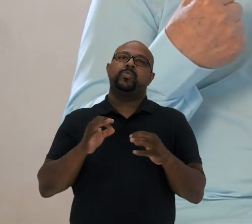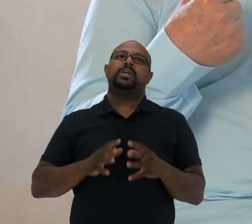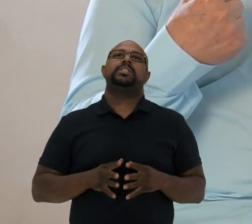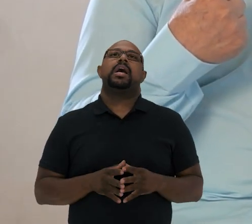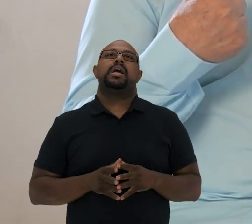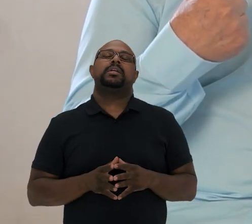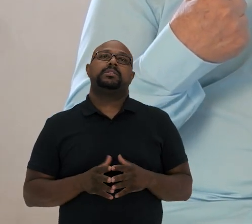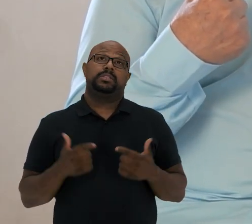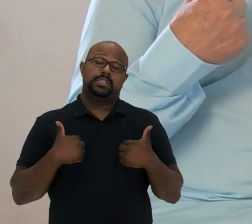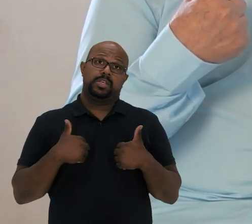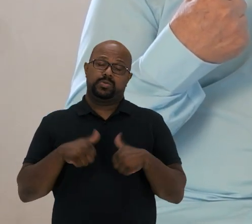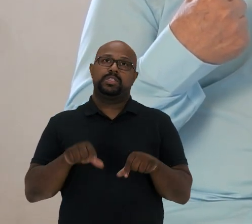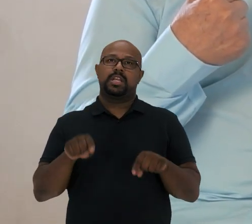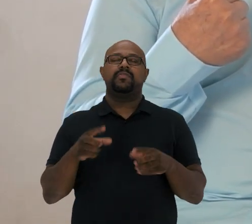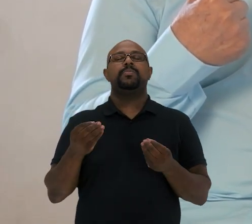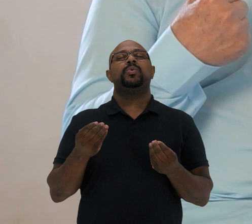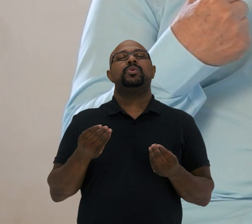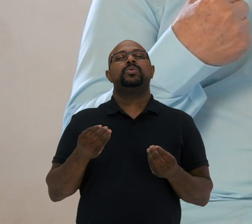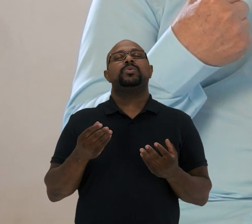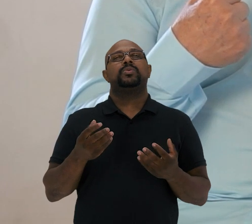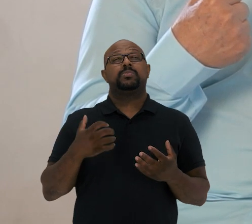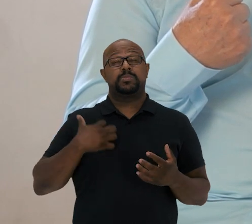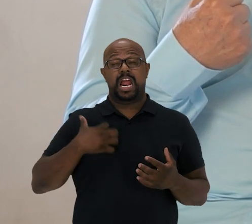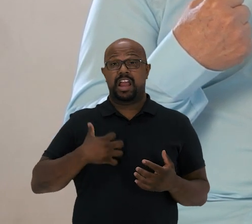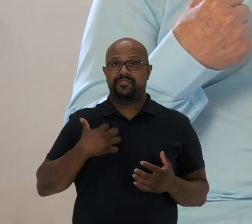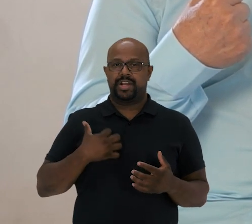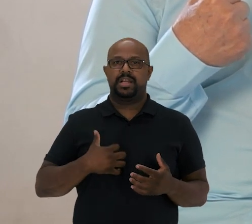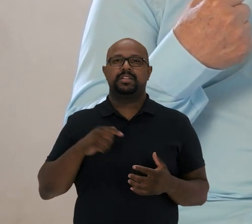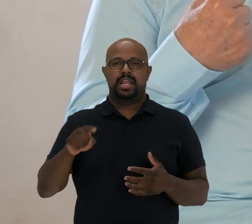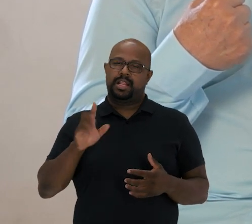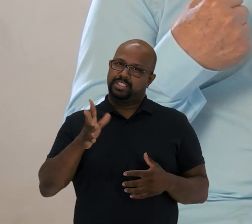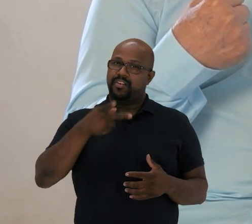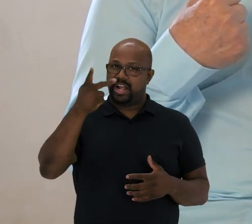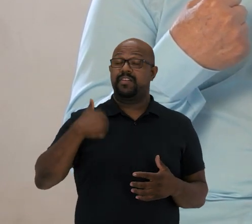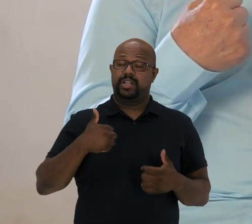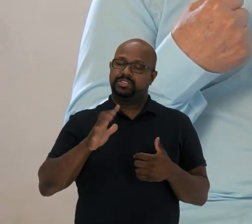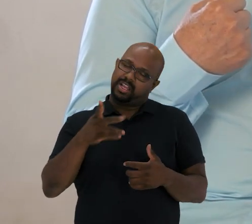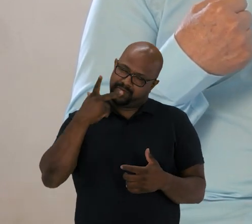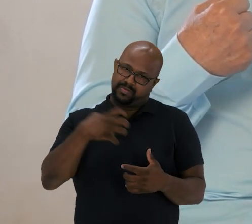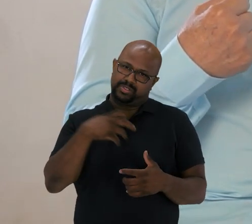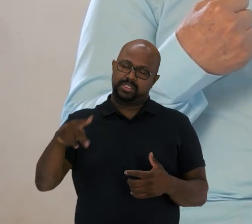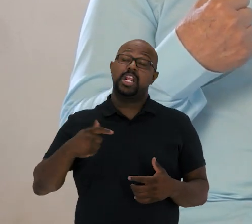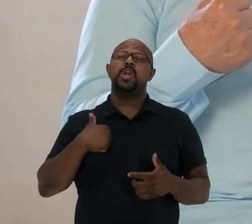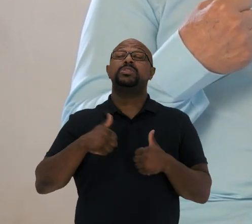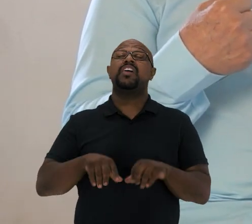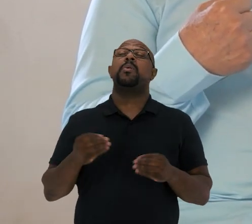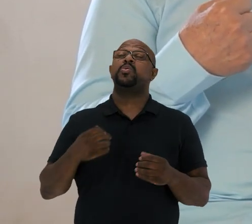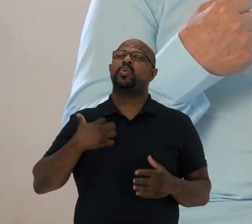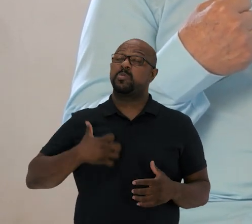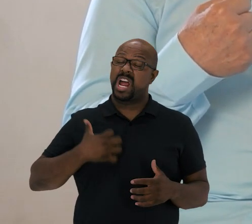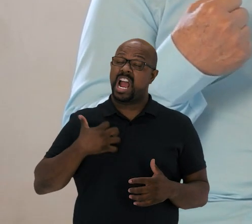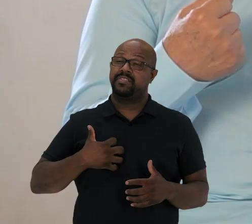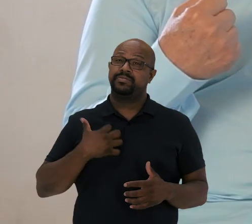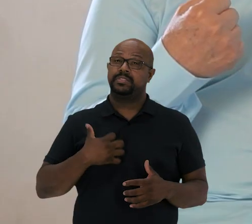fabulosa. E eu estava muito braba. Ela já falava assim, né? Estava